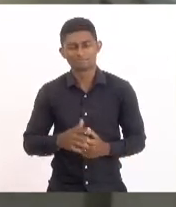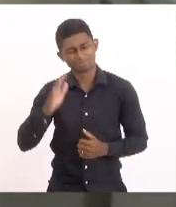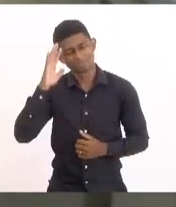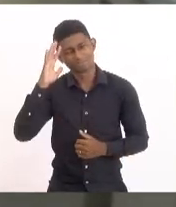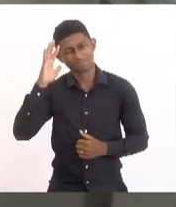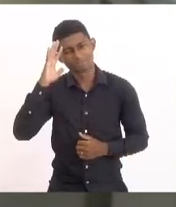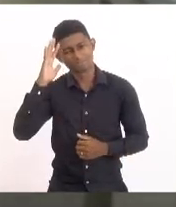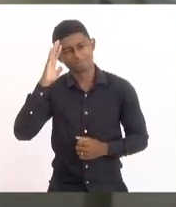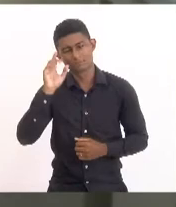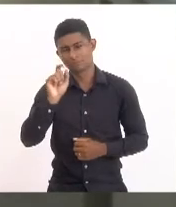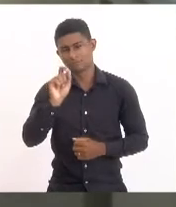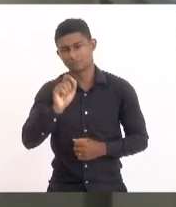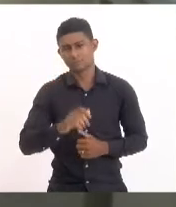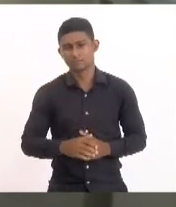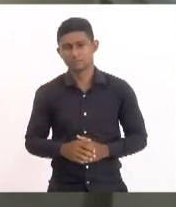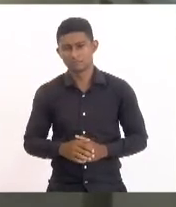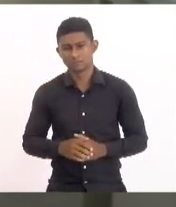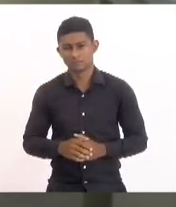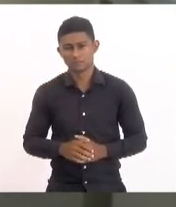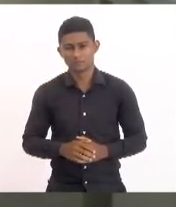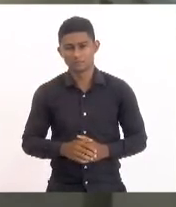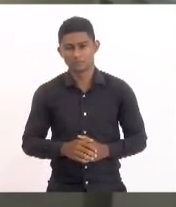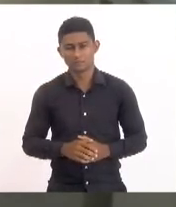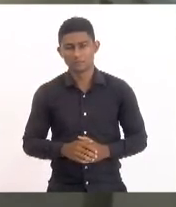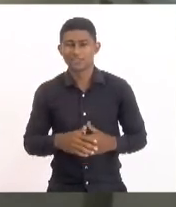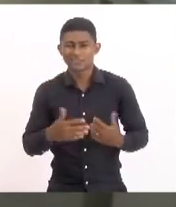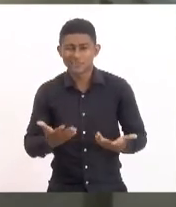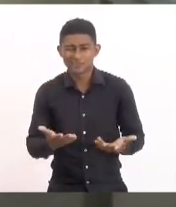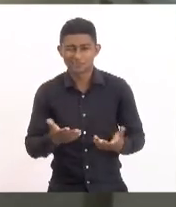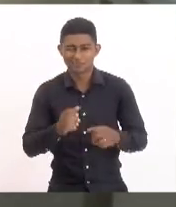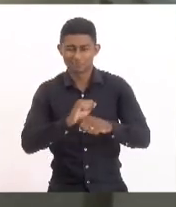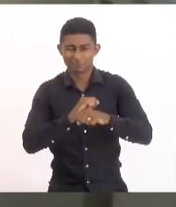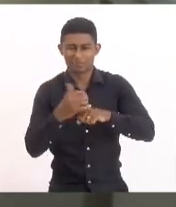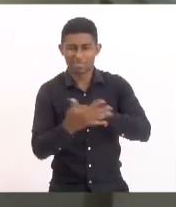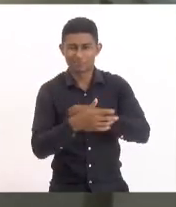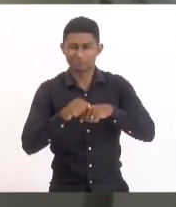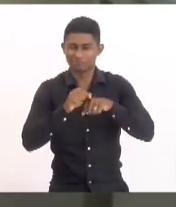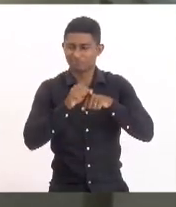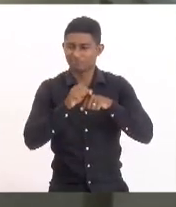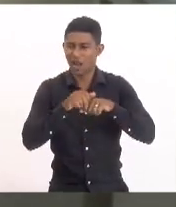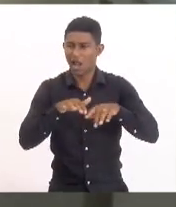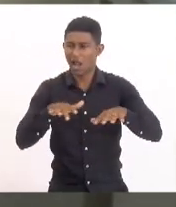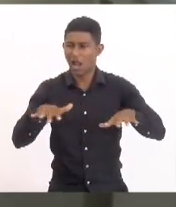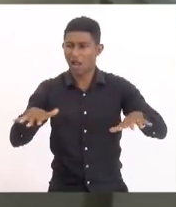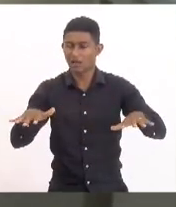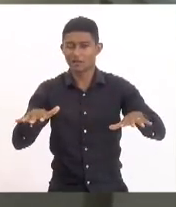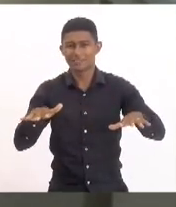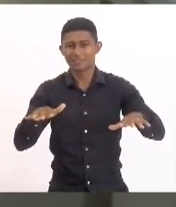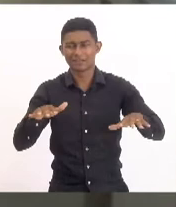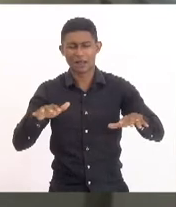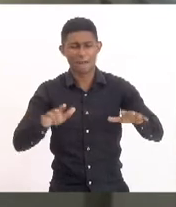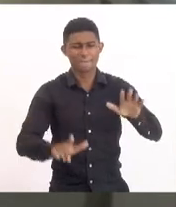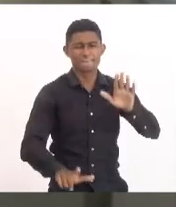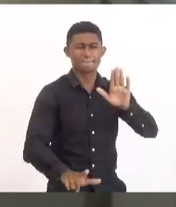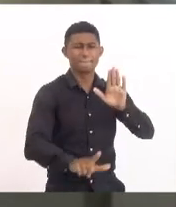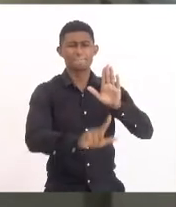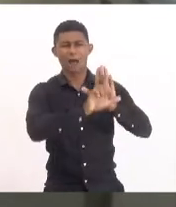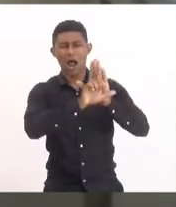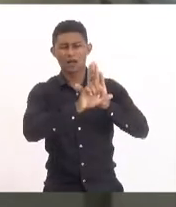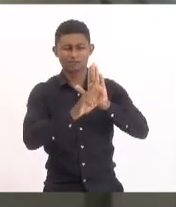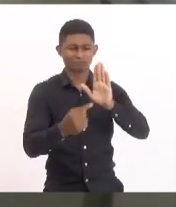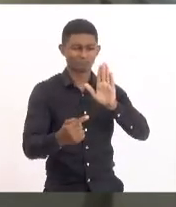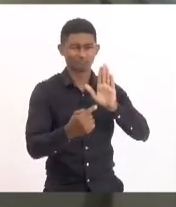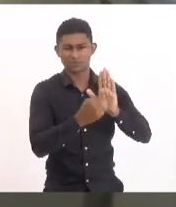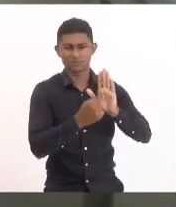sobre a questão da epidemia, além de invadir